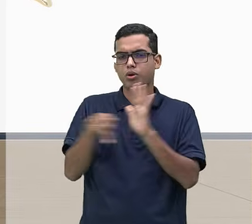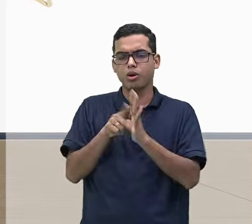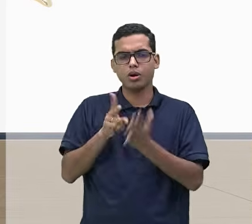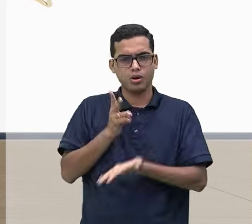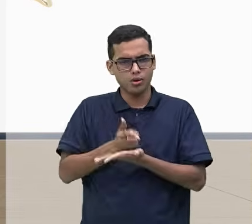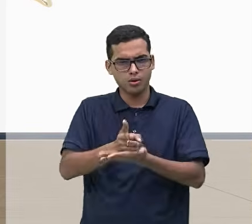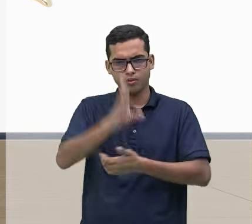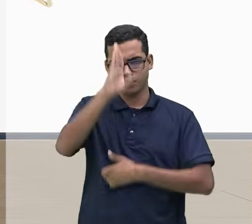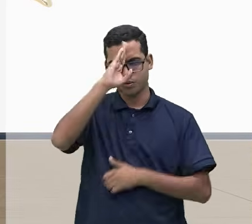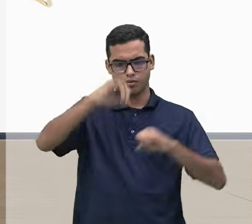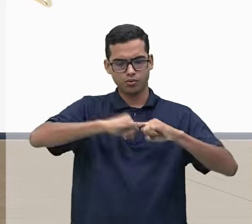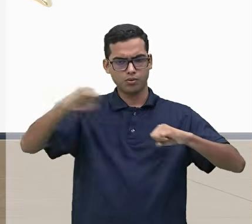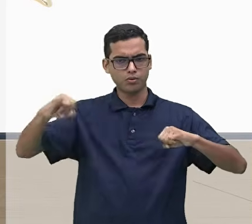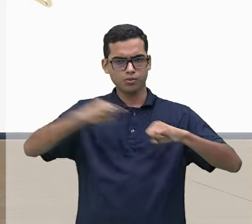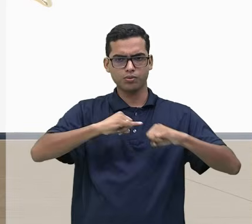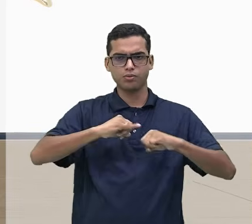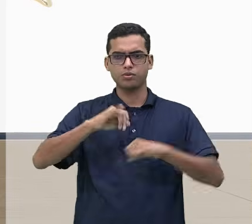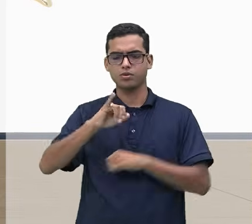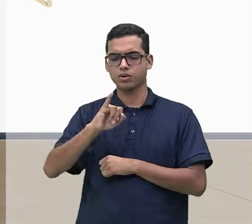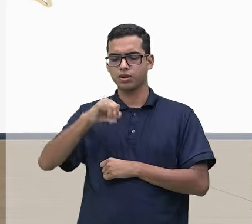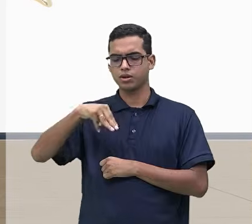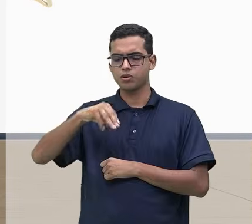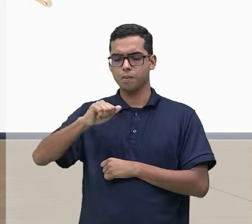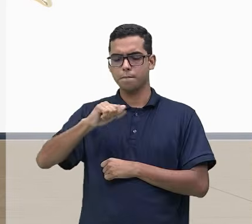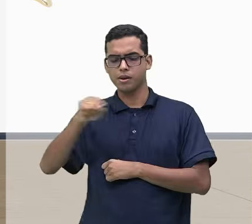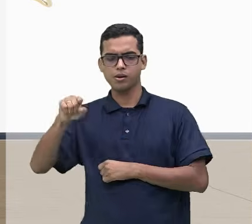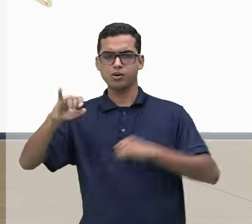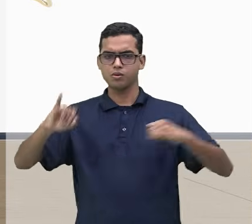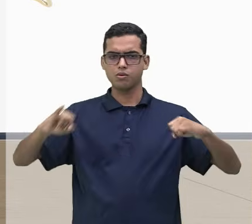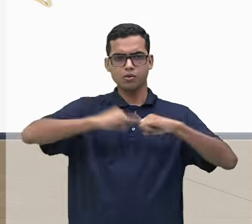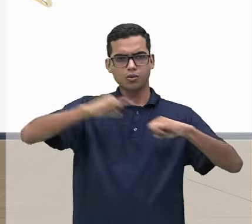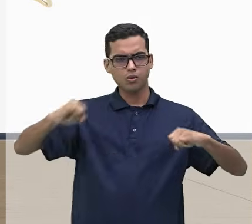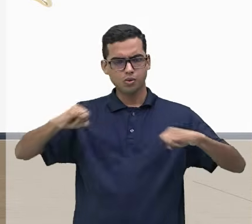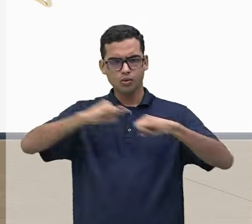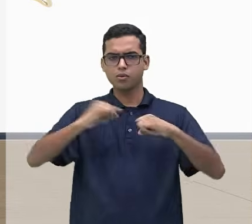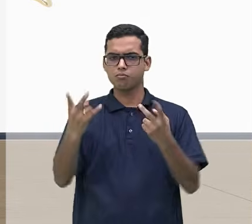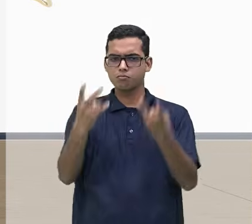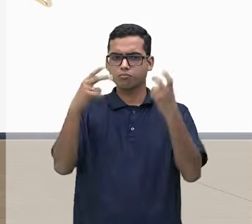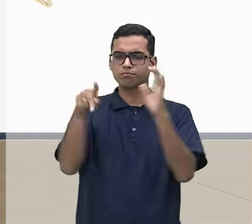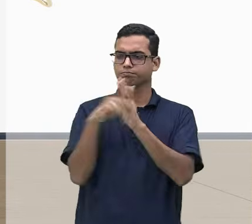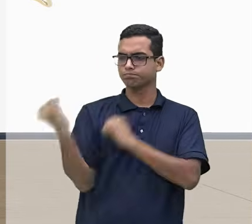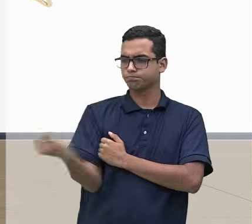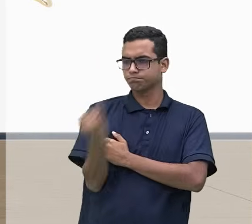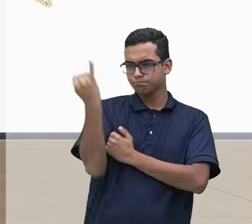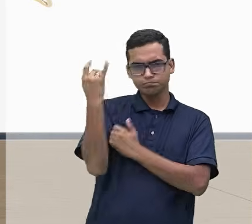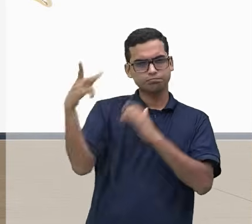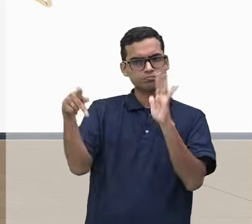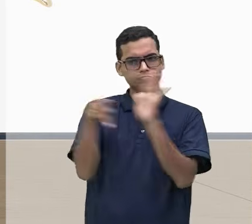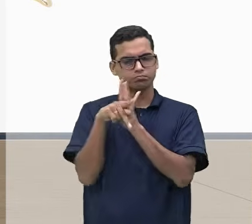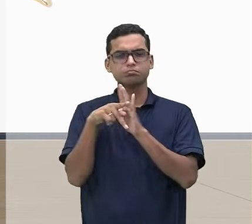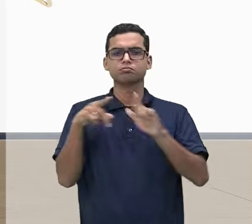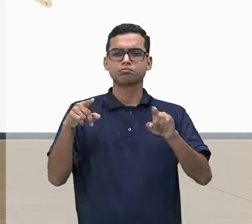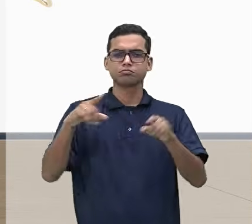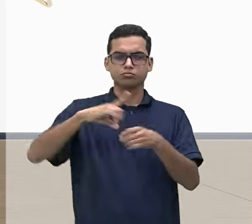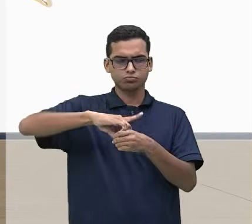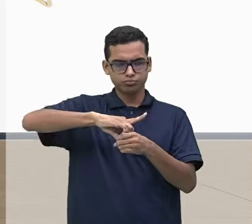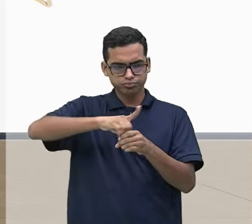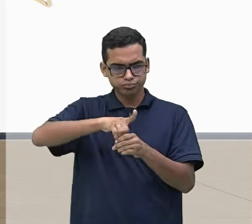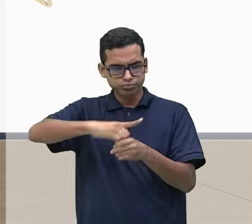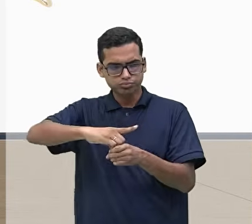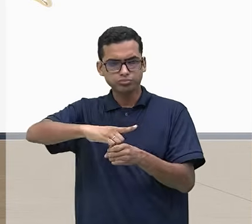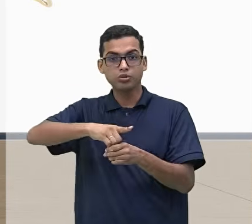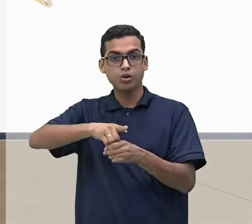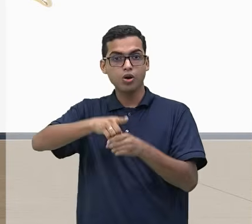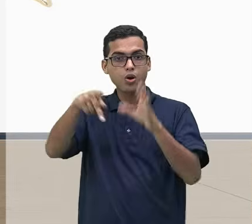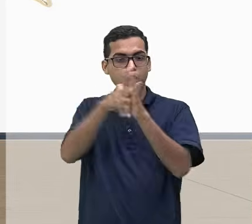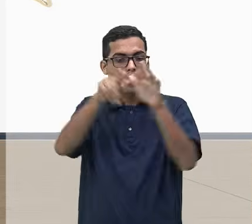imã, gente. Então, a gente observa aí a importância das bússolas também, principalmente para a